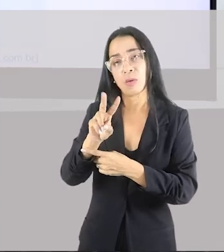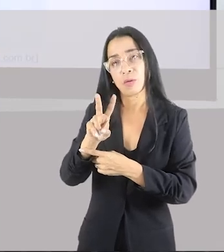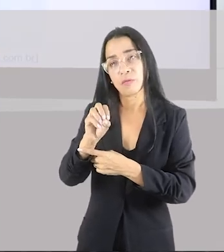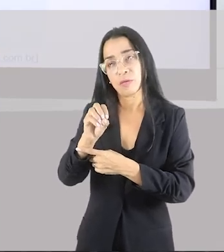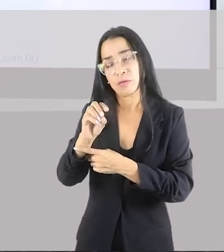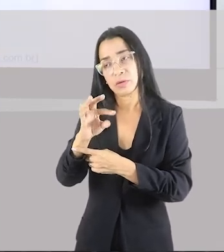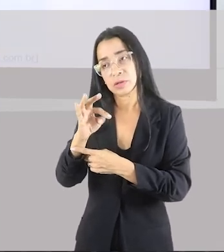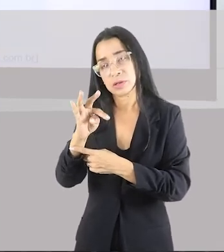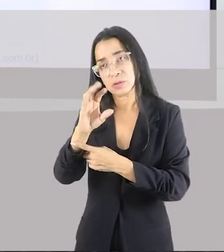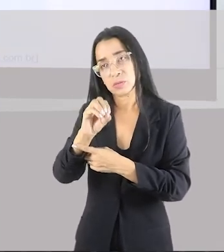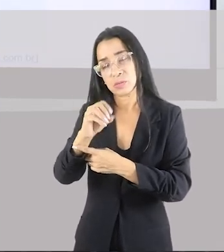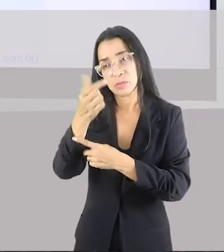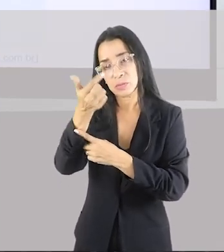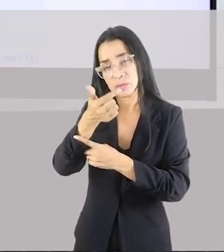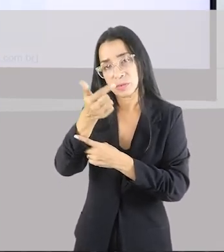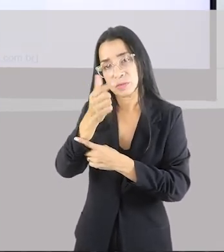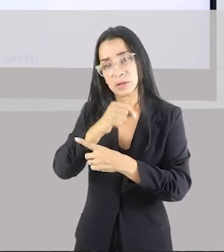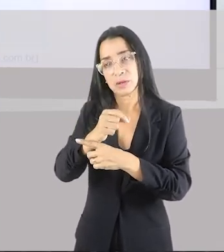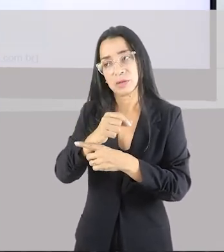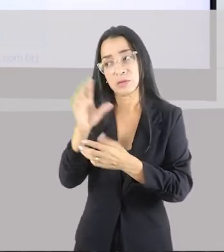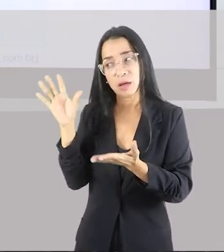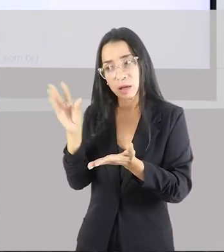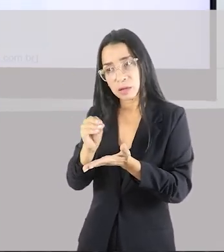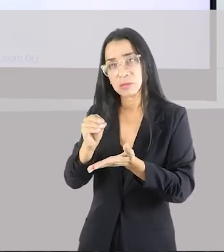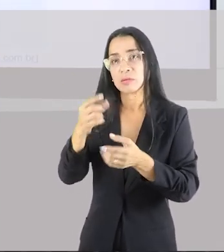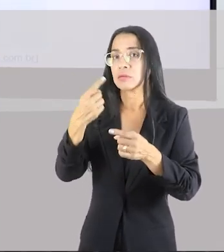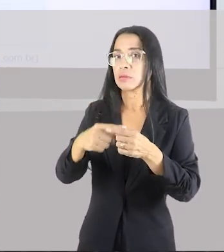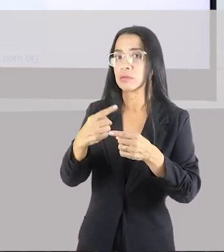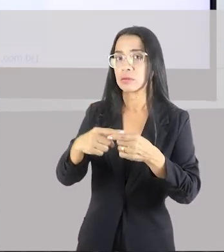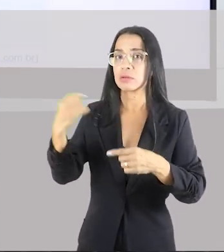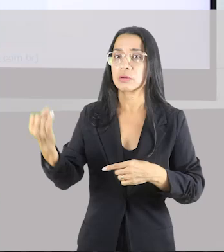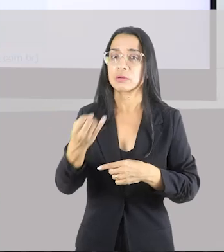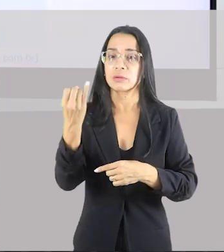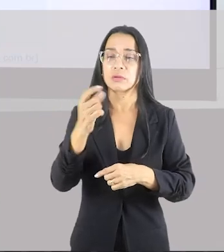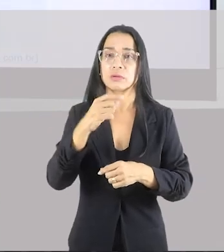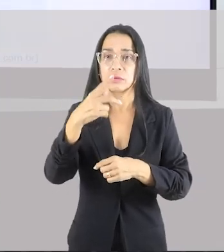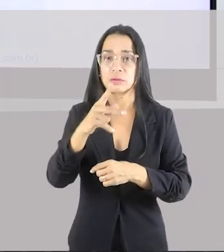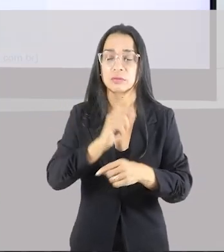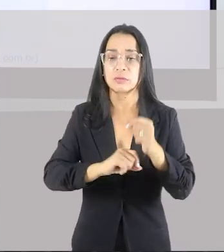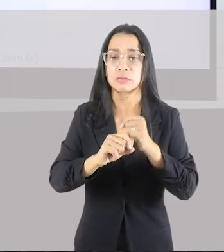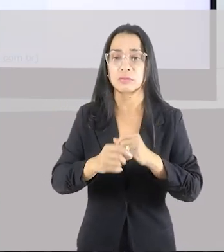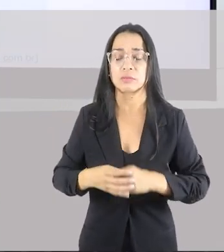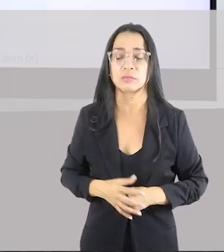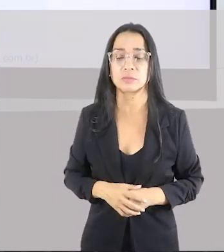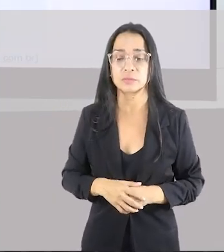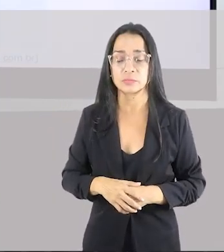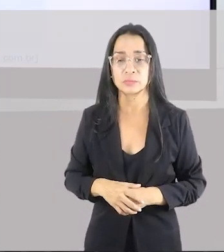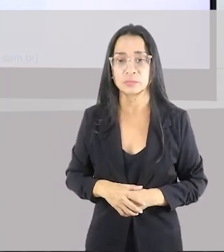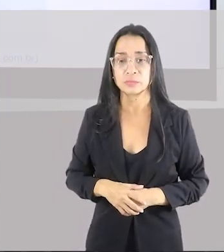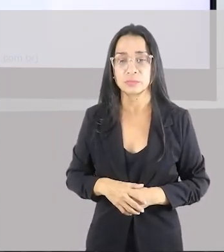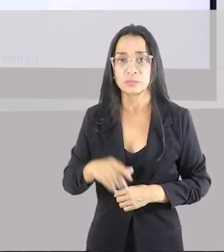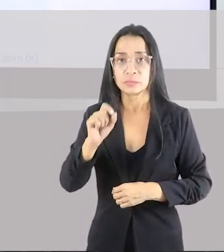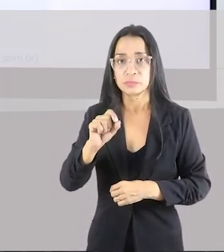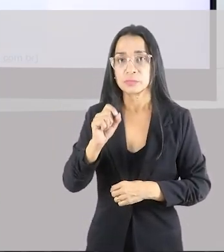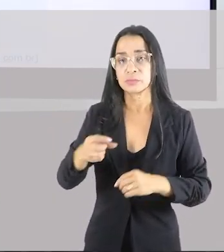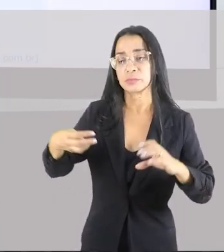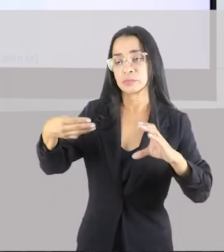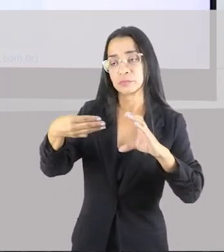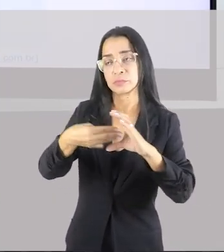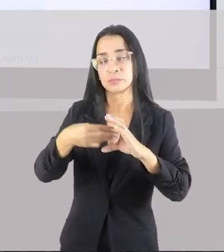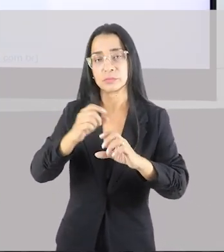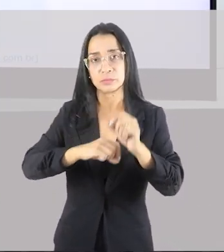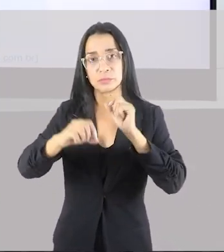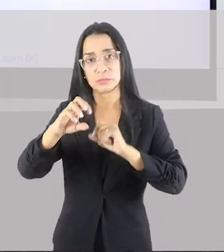secundário. Anota isso, por favor, porque é muito importante para você, tá certo? É essa célula, né,